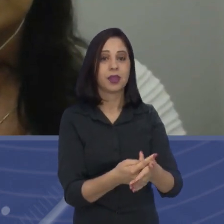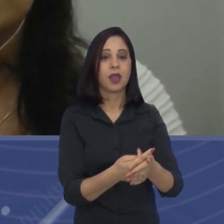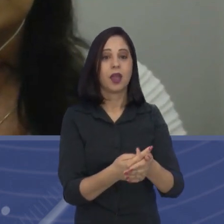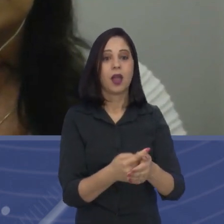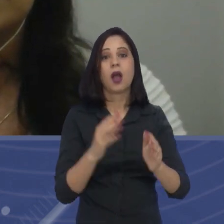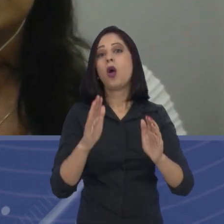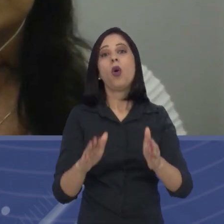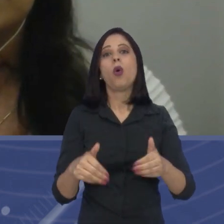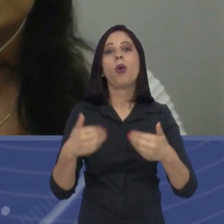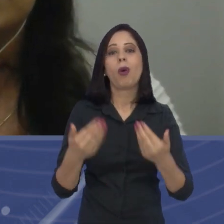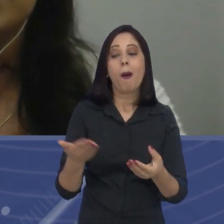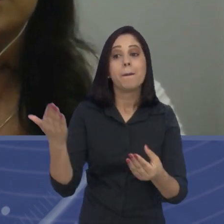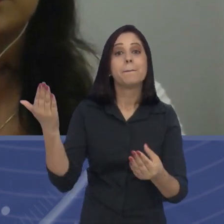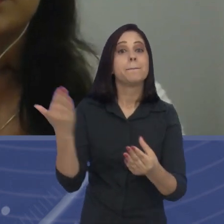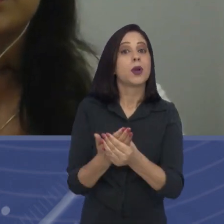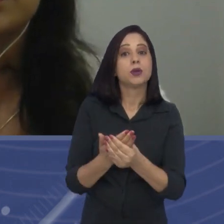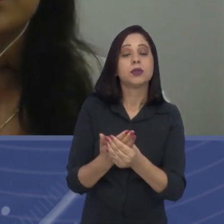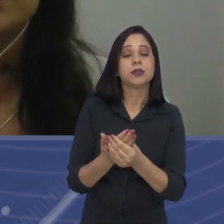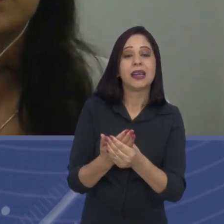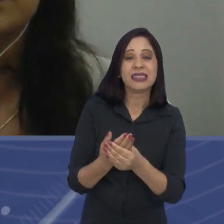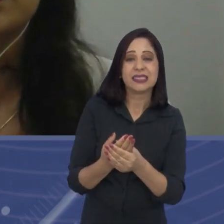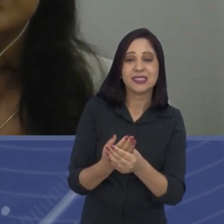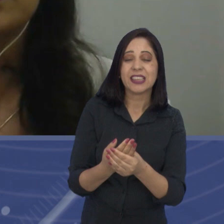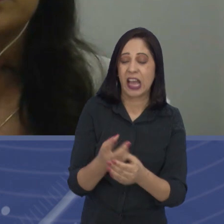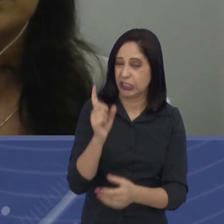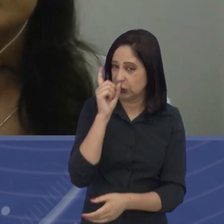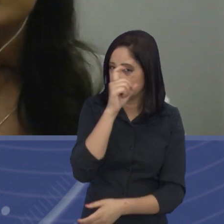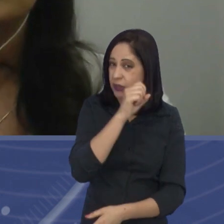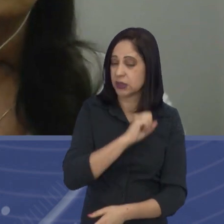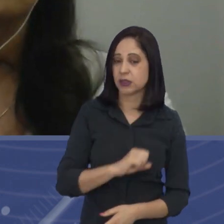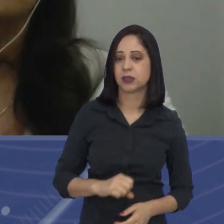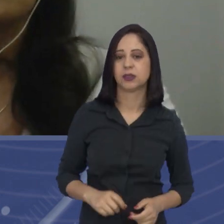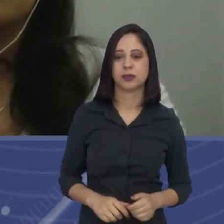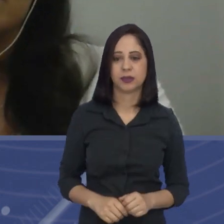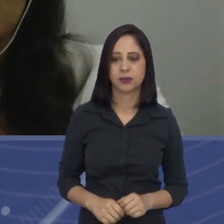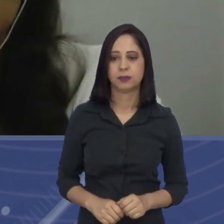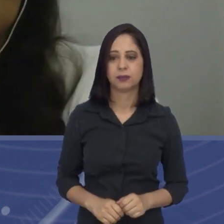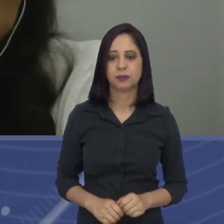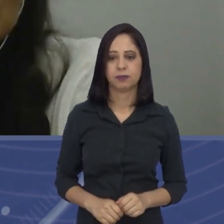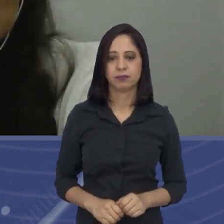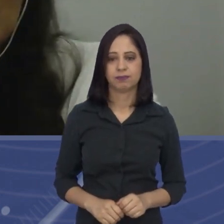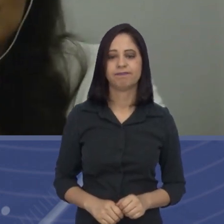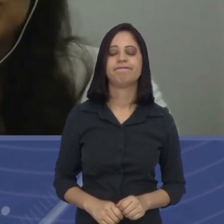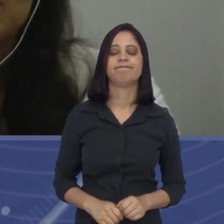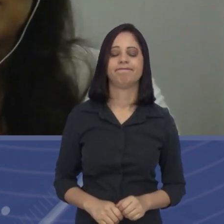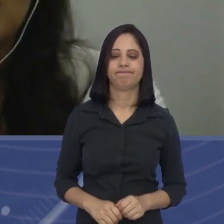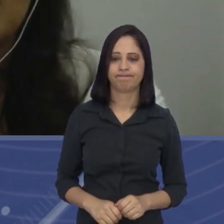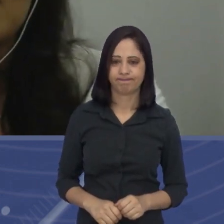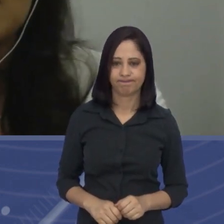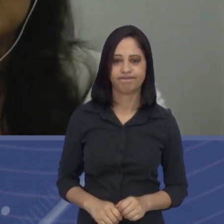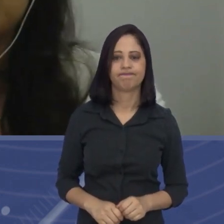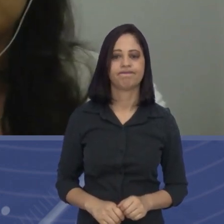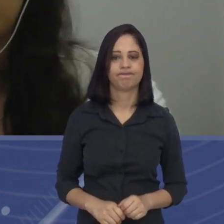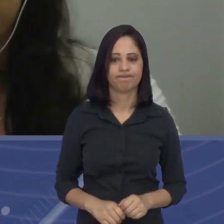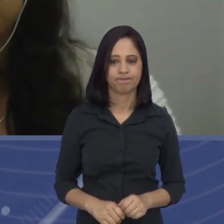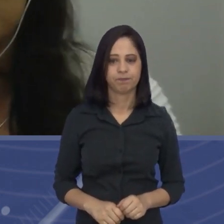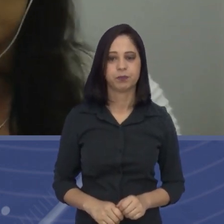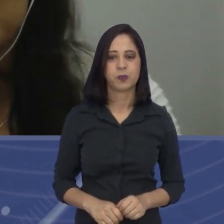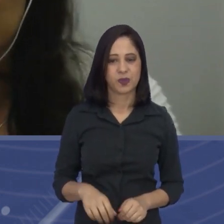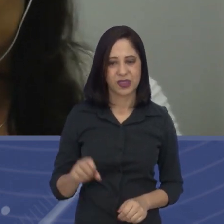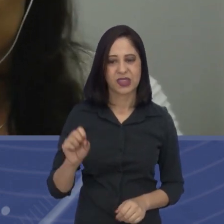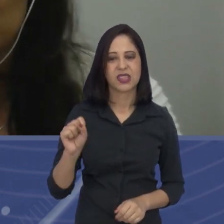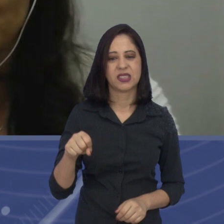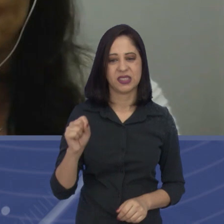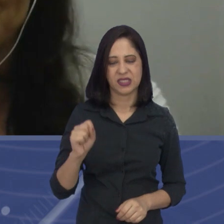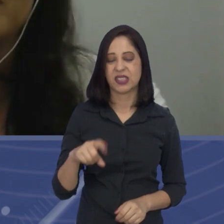pode tomar, né? O processo é bem complicado depois? Sim, eu digo que o sonho pode